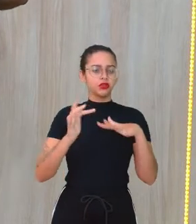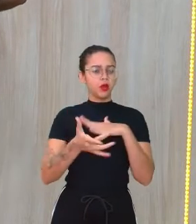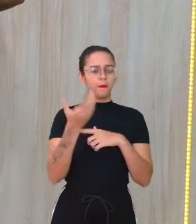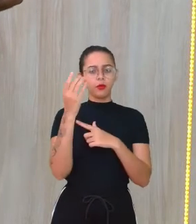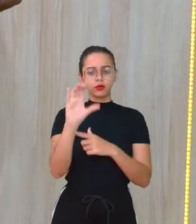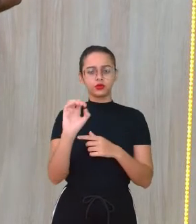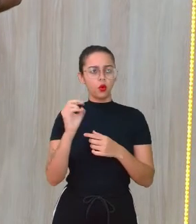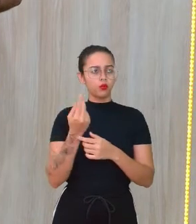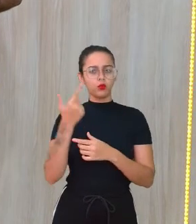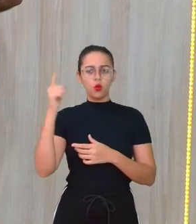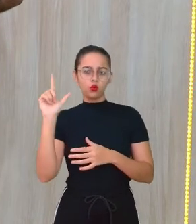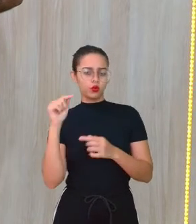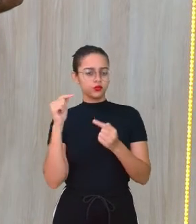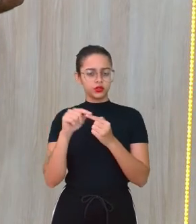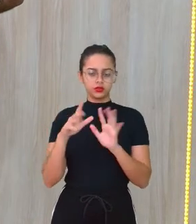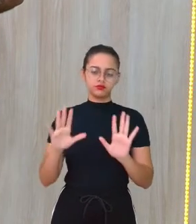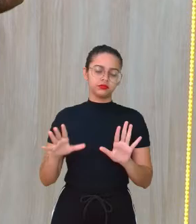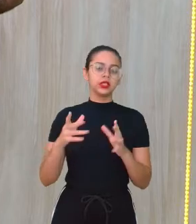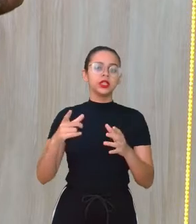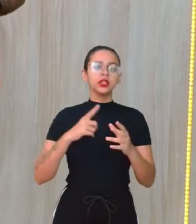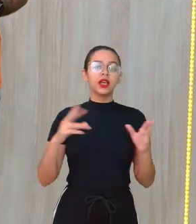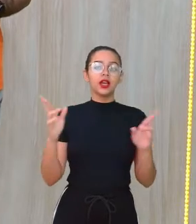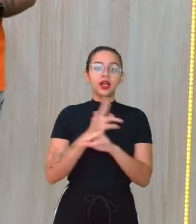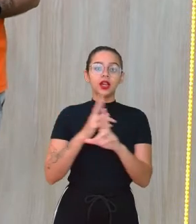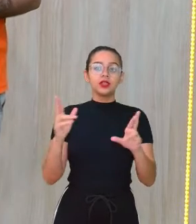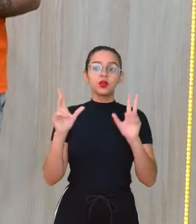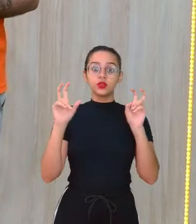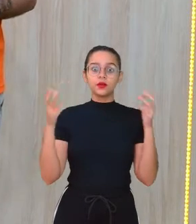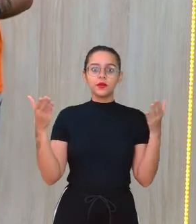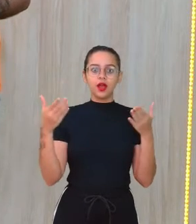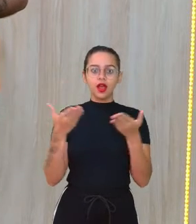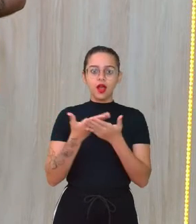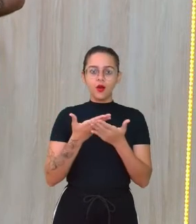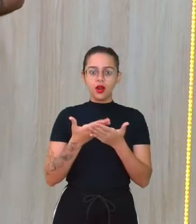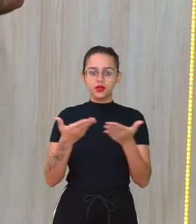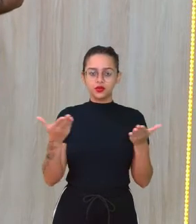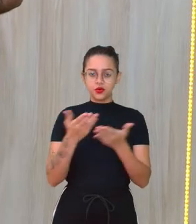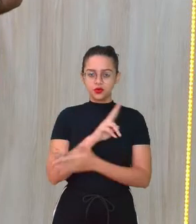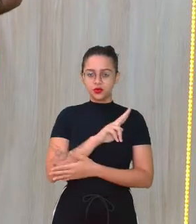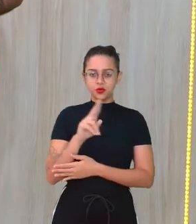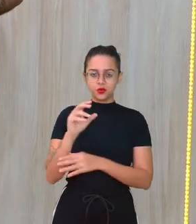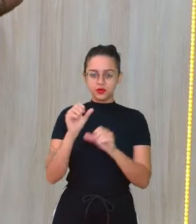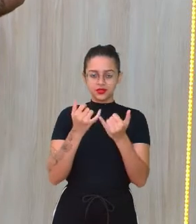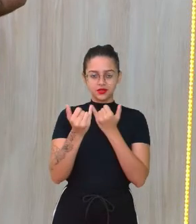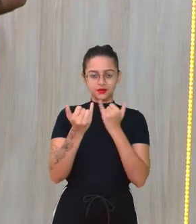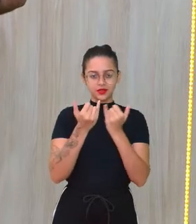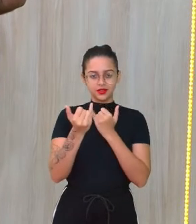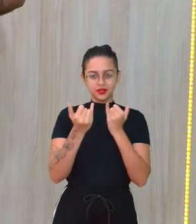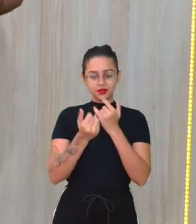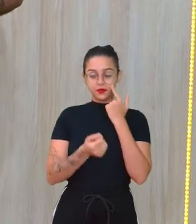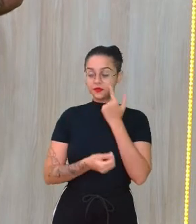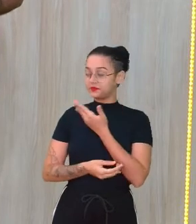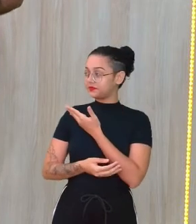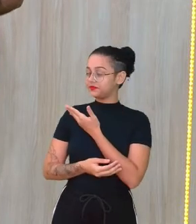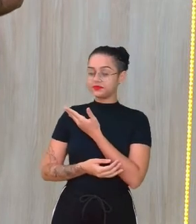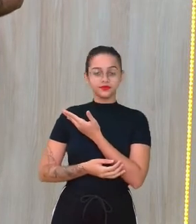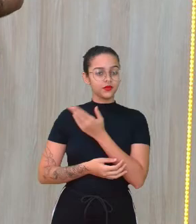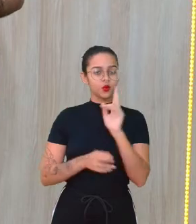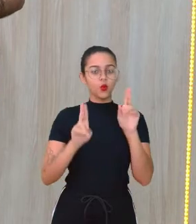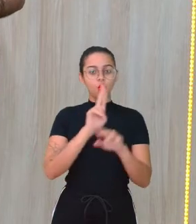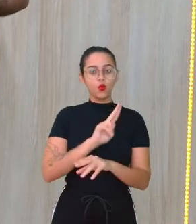sociais, seja para outros fins, você vai ver que tem uma relação com o tema da aula de hoje que se chama semelhança, né? A gente usa o